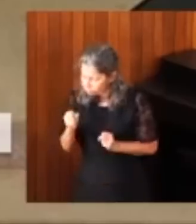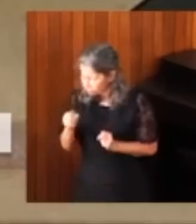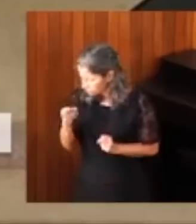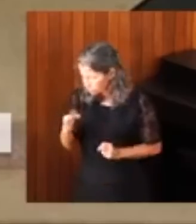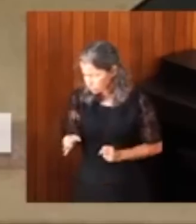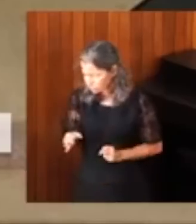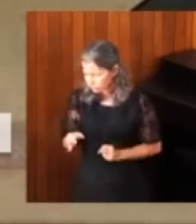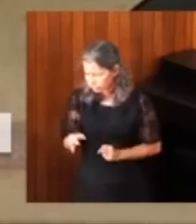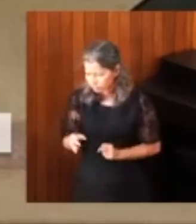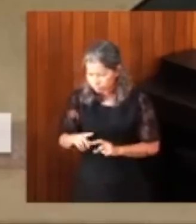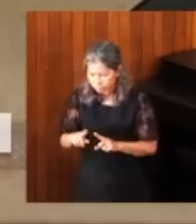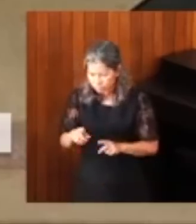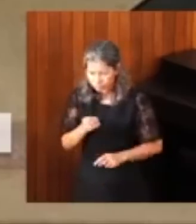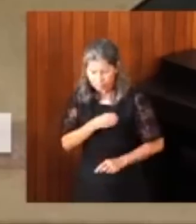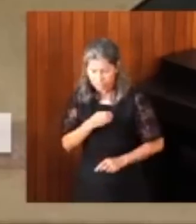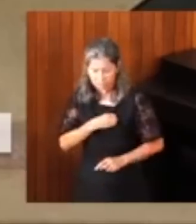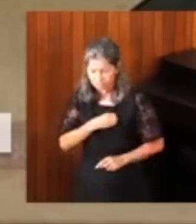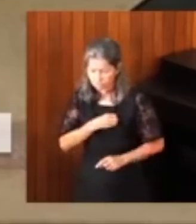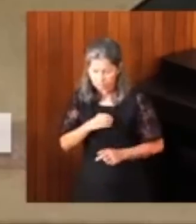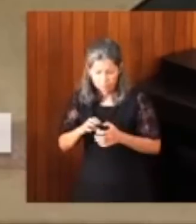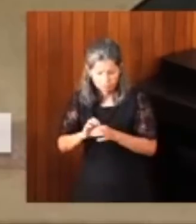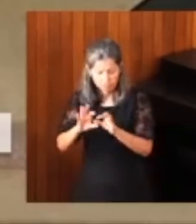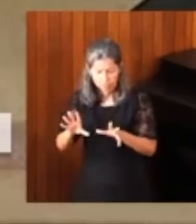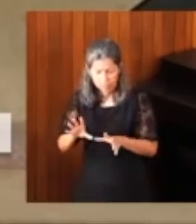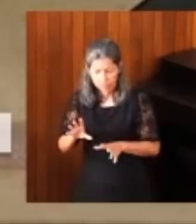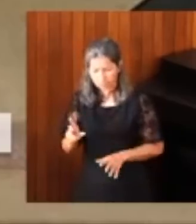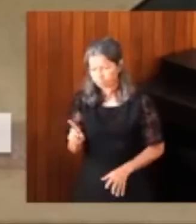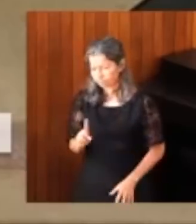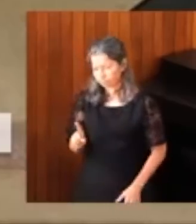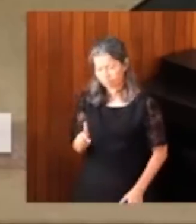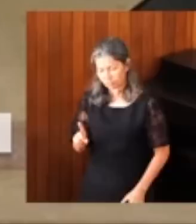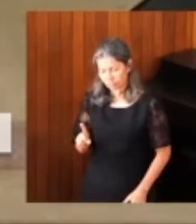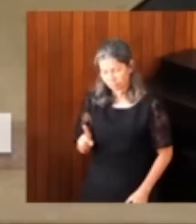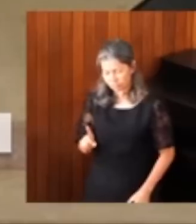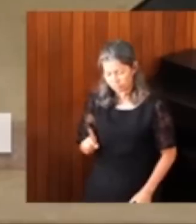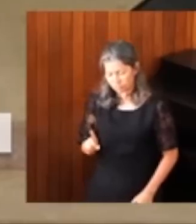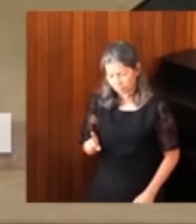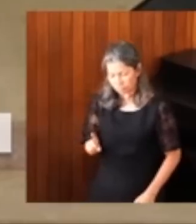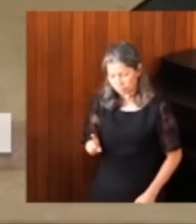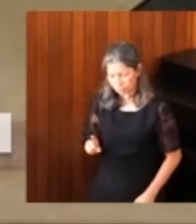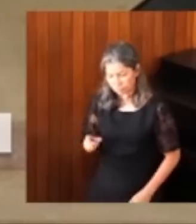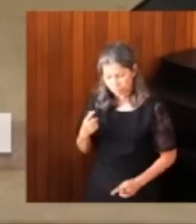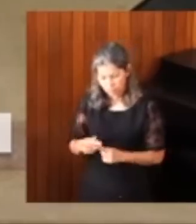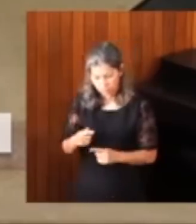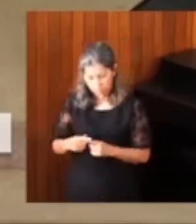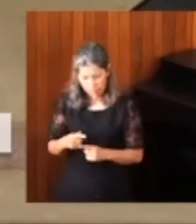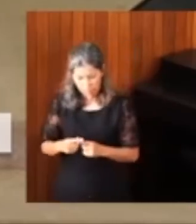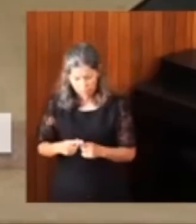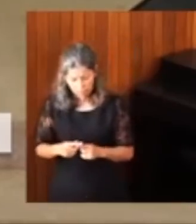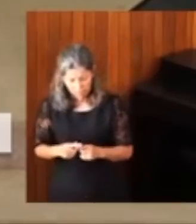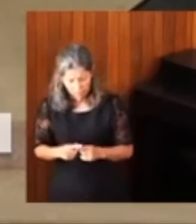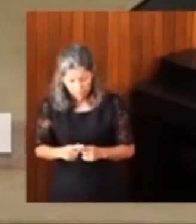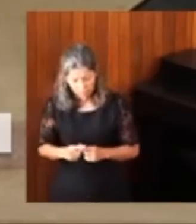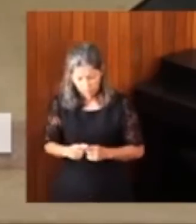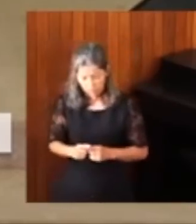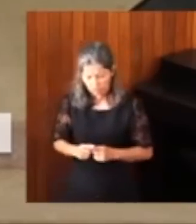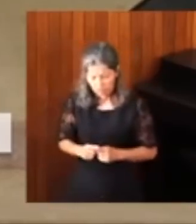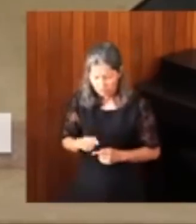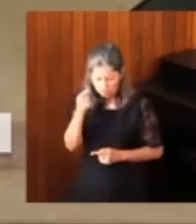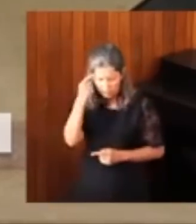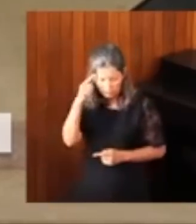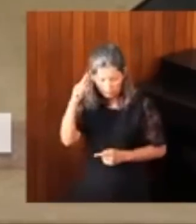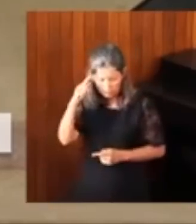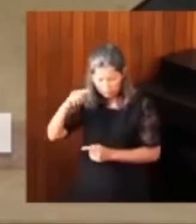eu não vou ser livre dos meus pecados, não vou ser livre da minha falta de sentido para a existência, porque a política é limitada, ideologias são